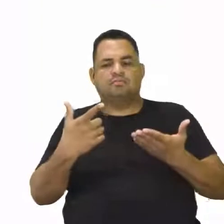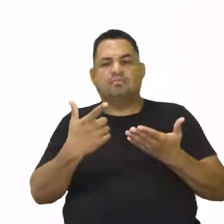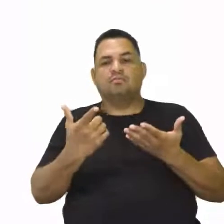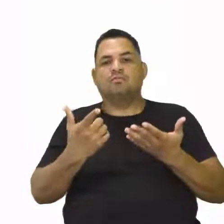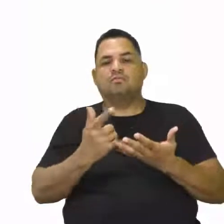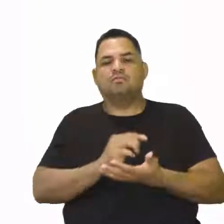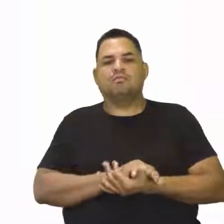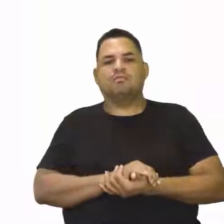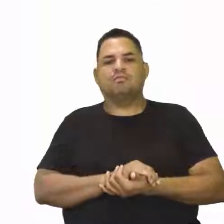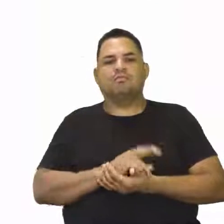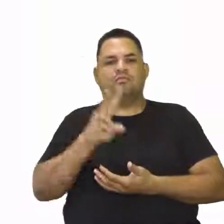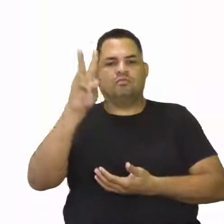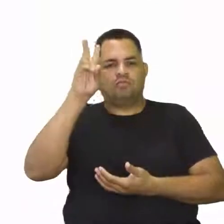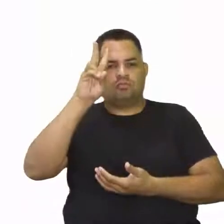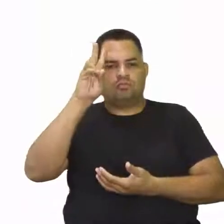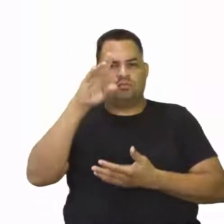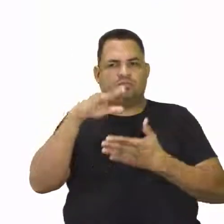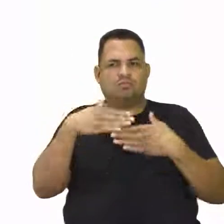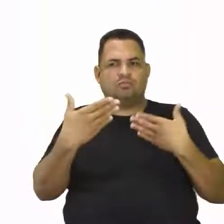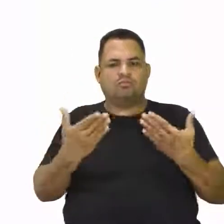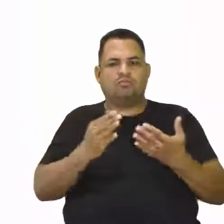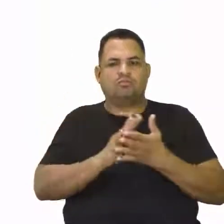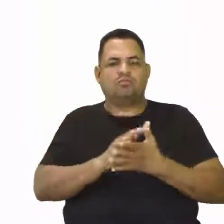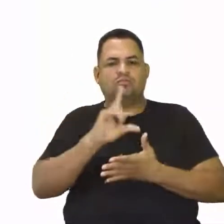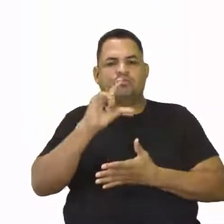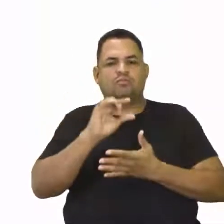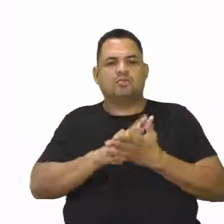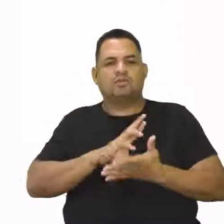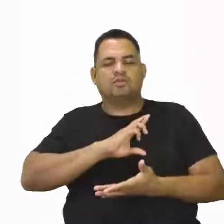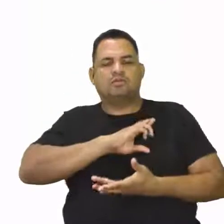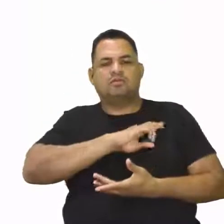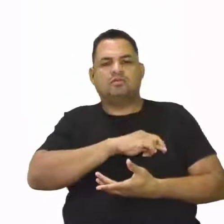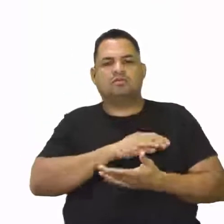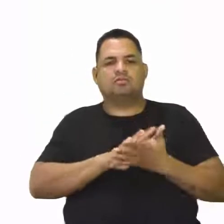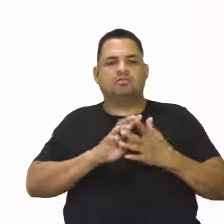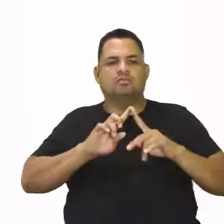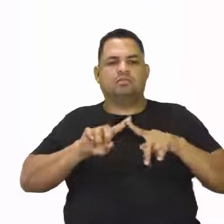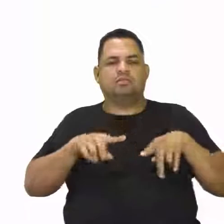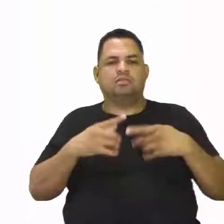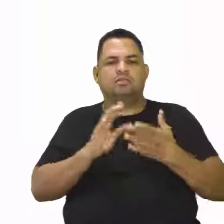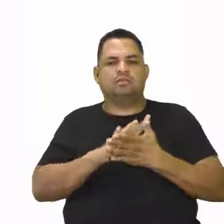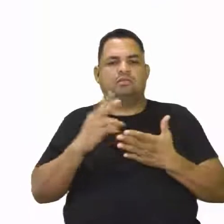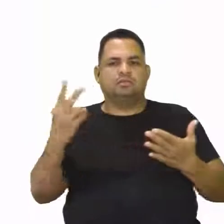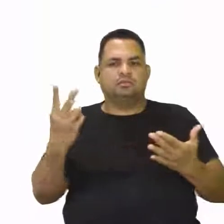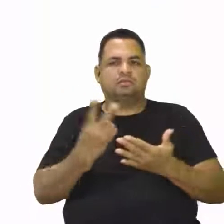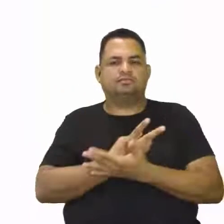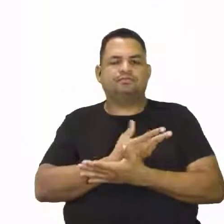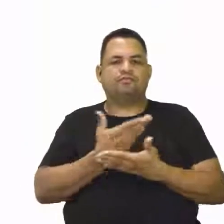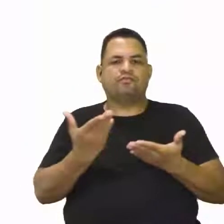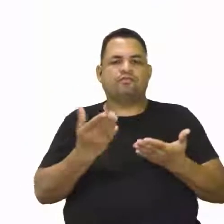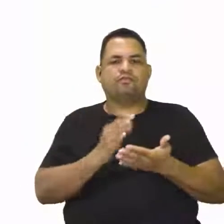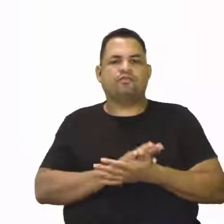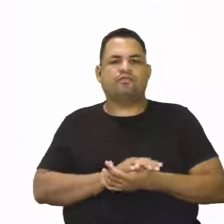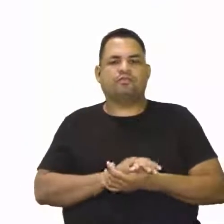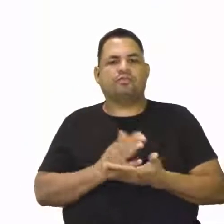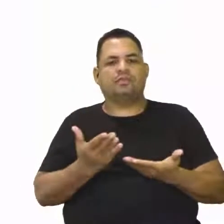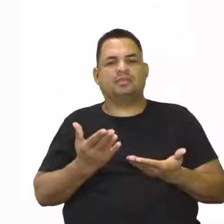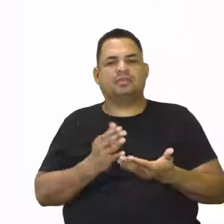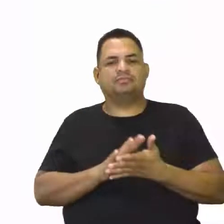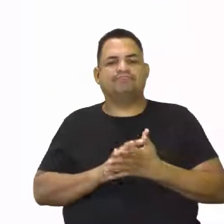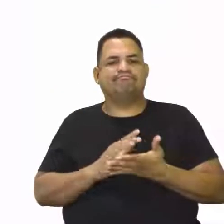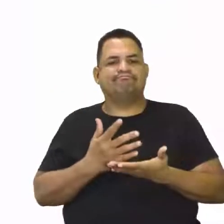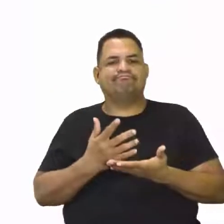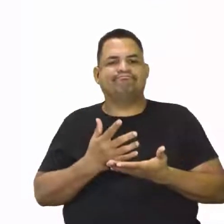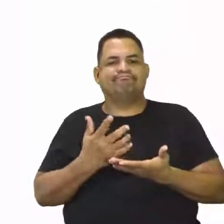nessas histórias, um pouquinho de romance. Só que lá aconteceu que ela, infelizmente, não